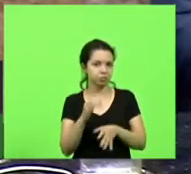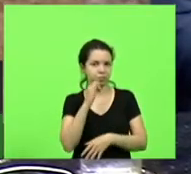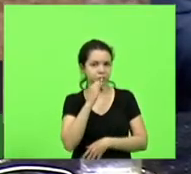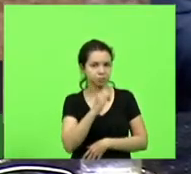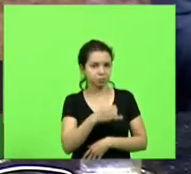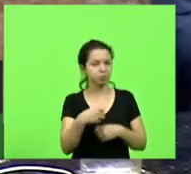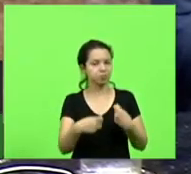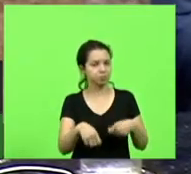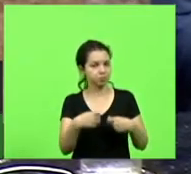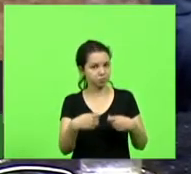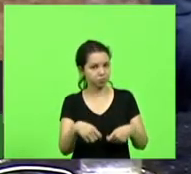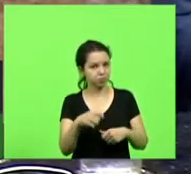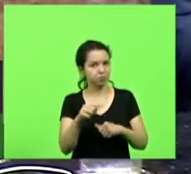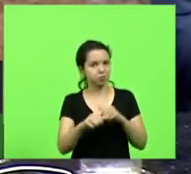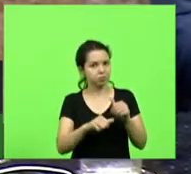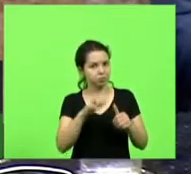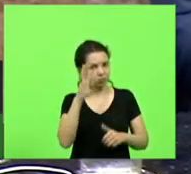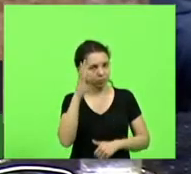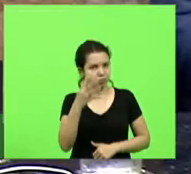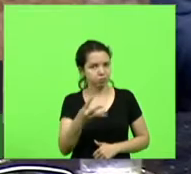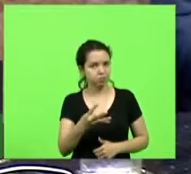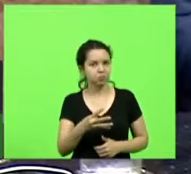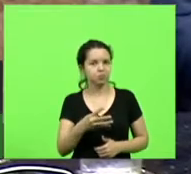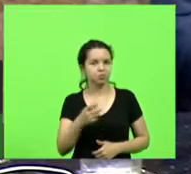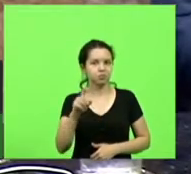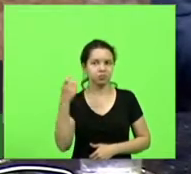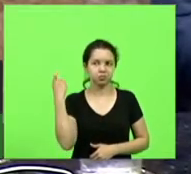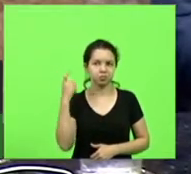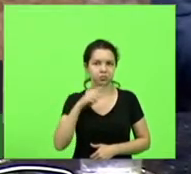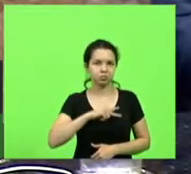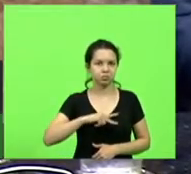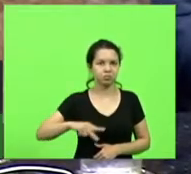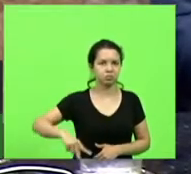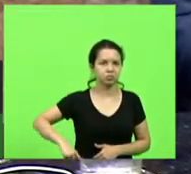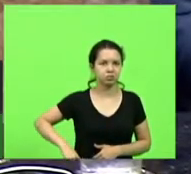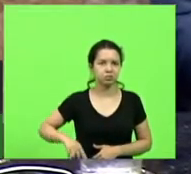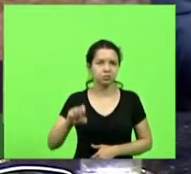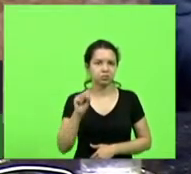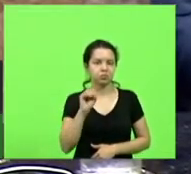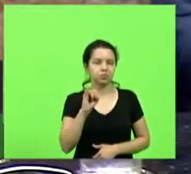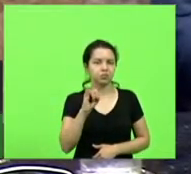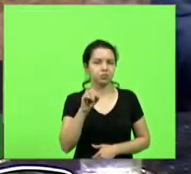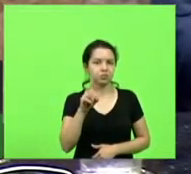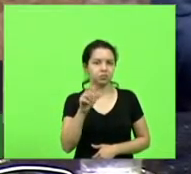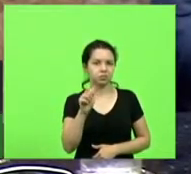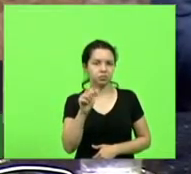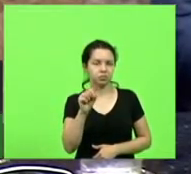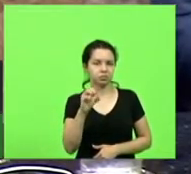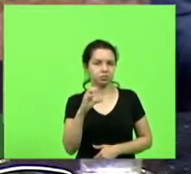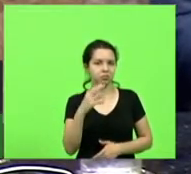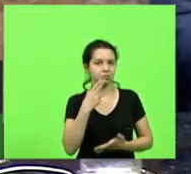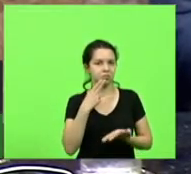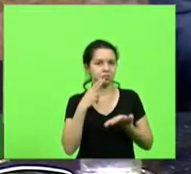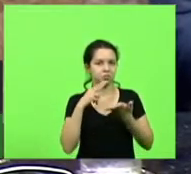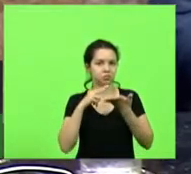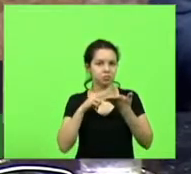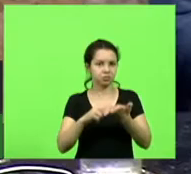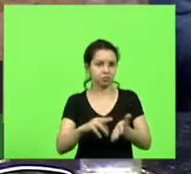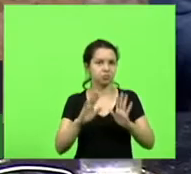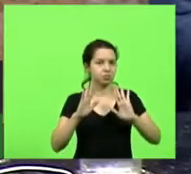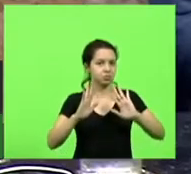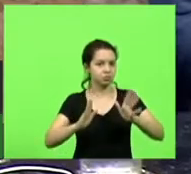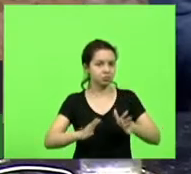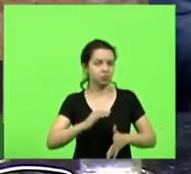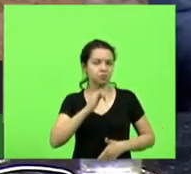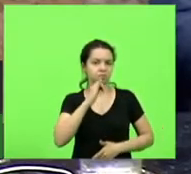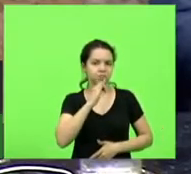resolver, que a ex-presidente da SIDASC fez nota dizendo que há um monopólio no